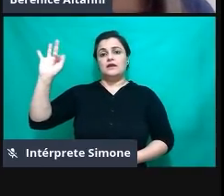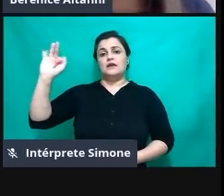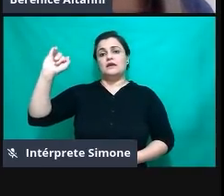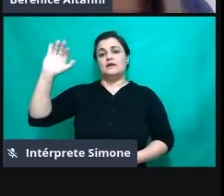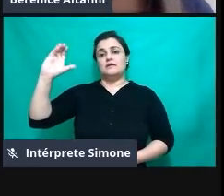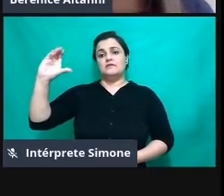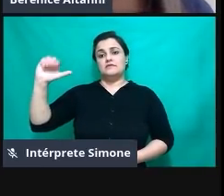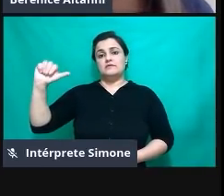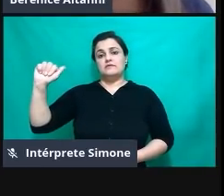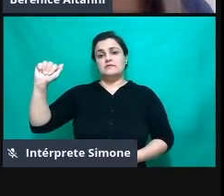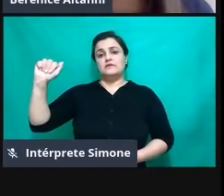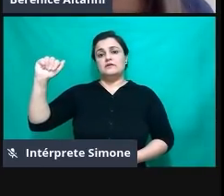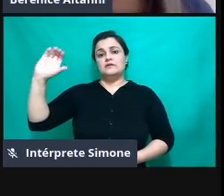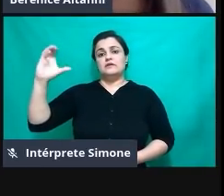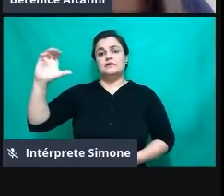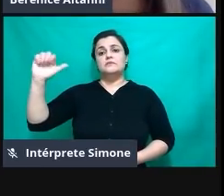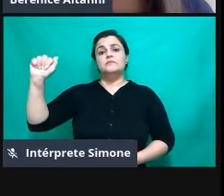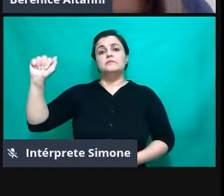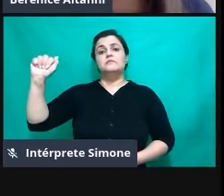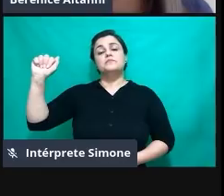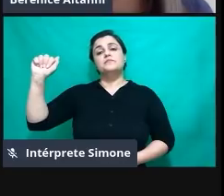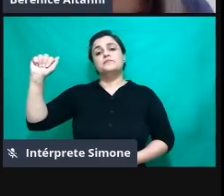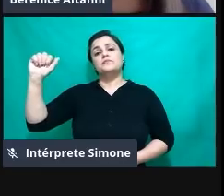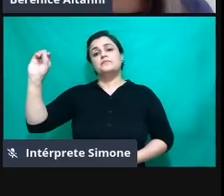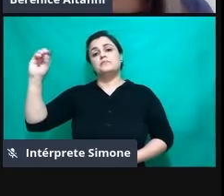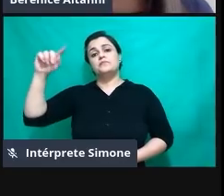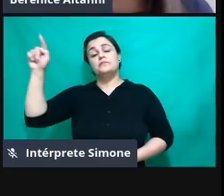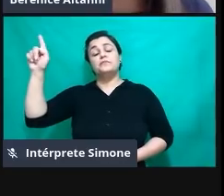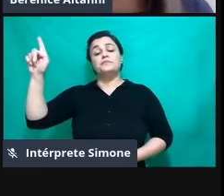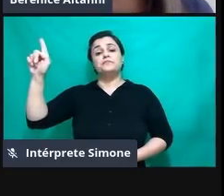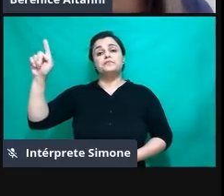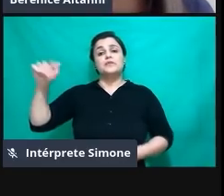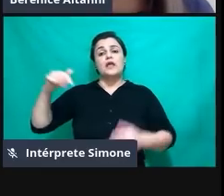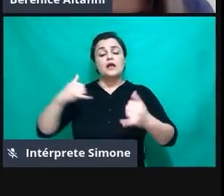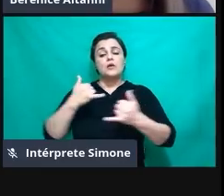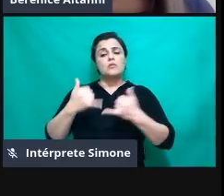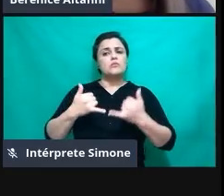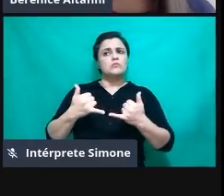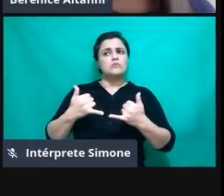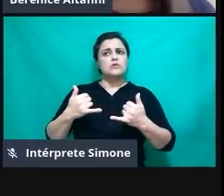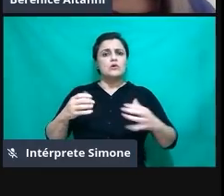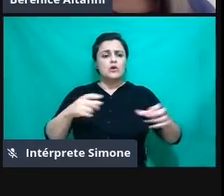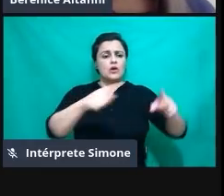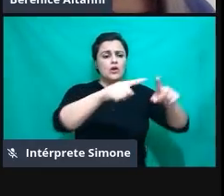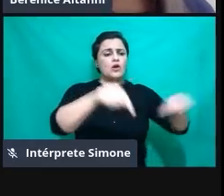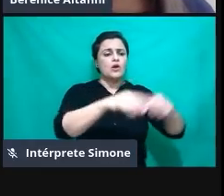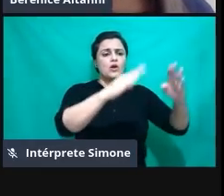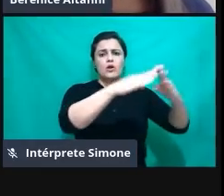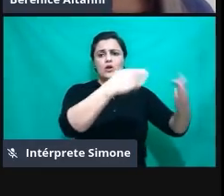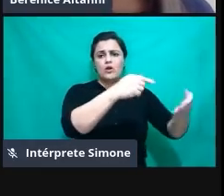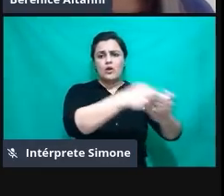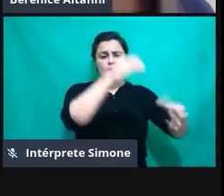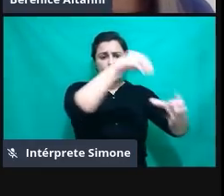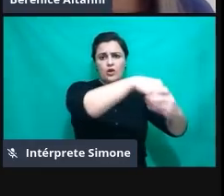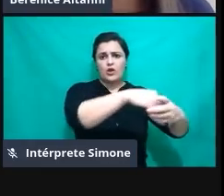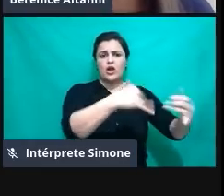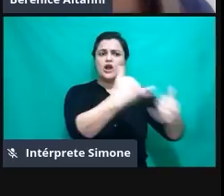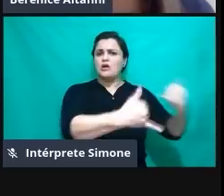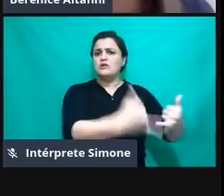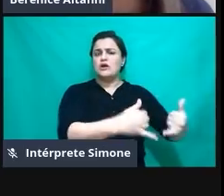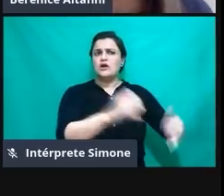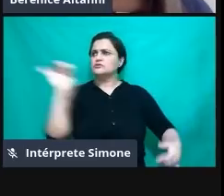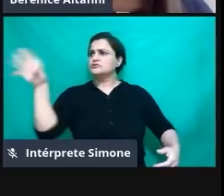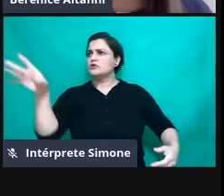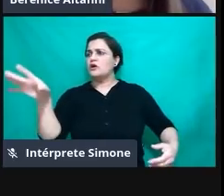levar jogos para a sala de aula para trabalhar com o aluno, tá? A gamificação é você colocar os elementos de jogos dentro da